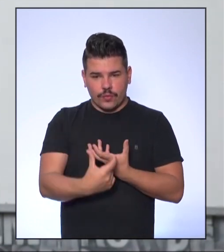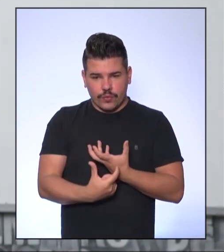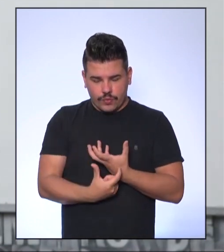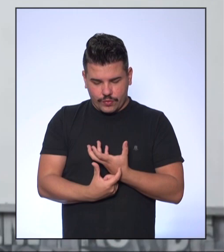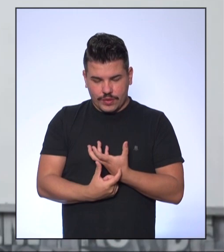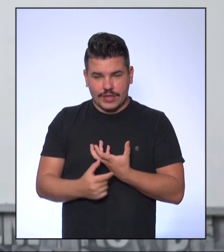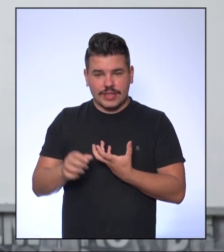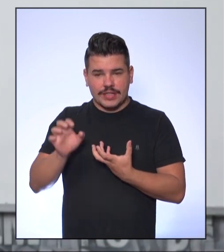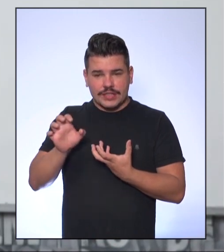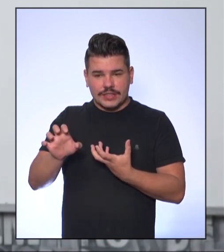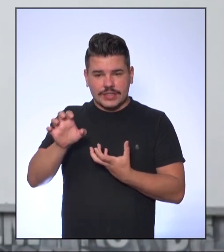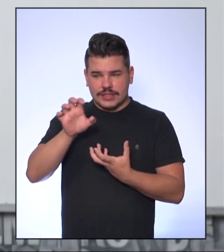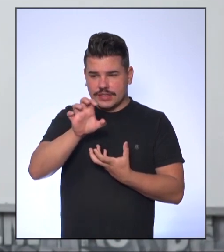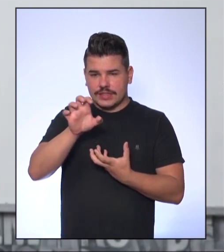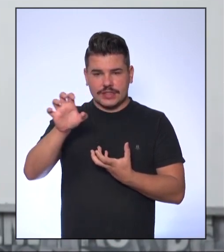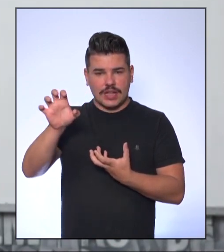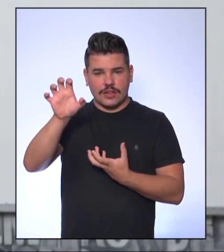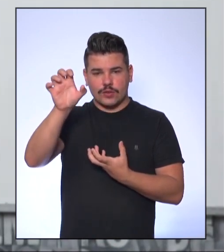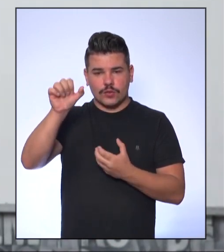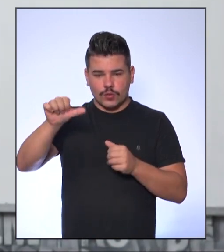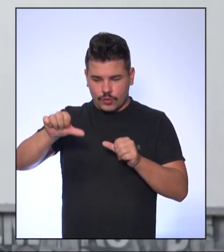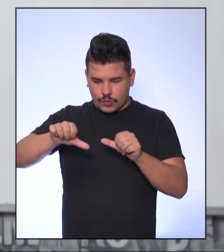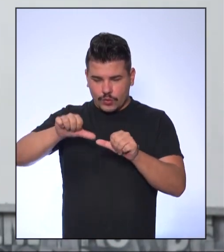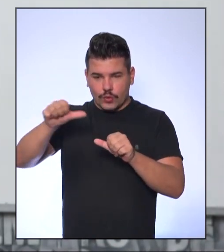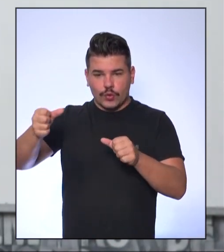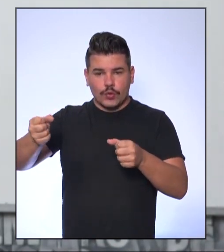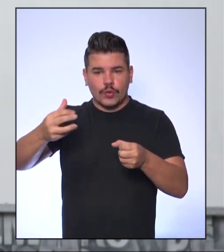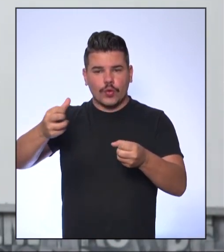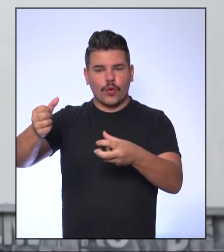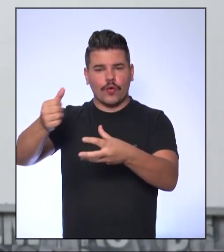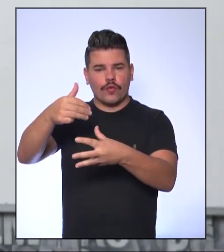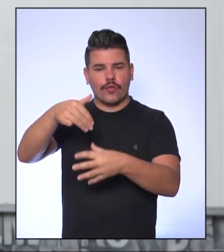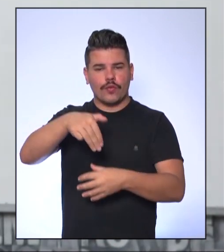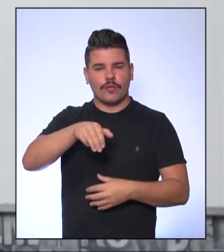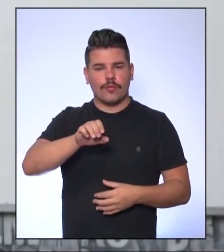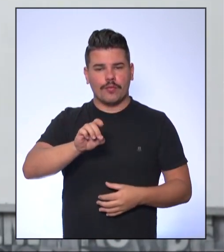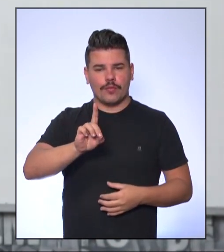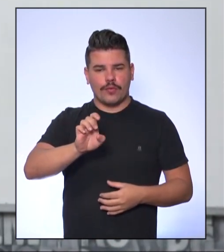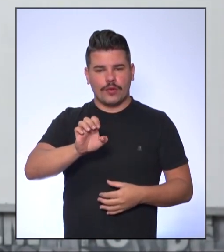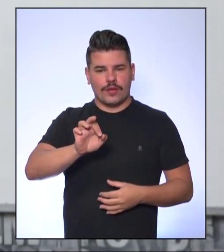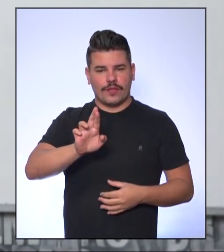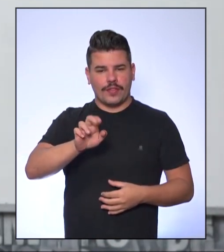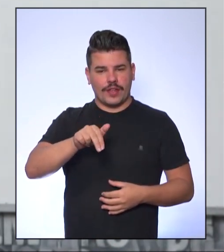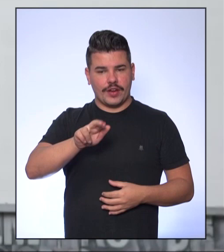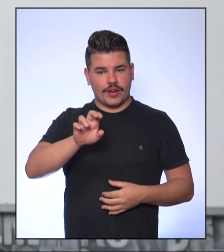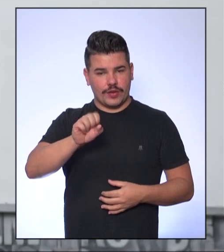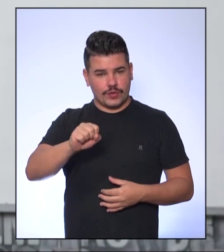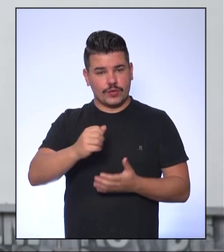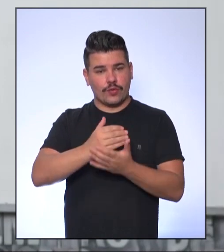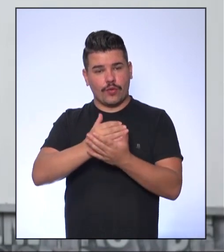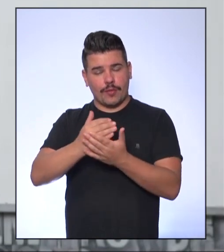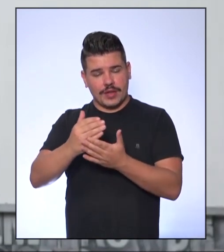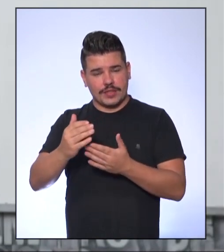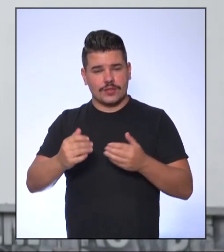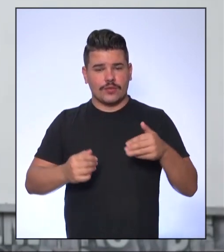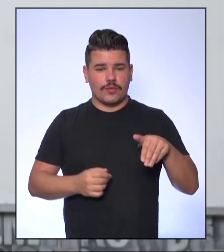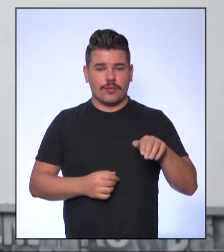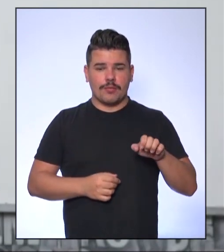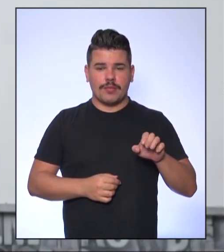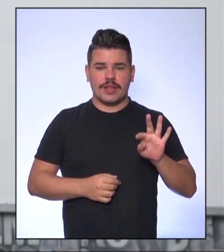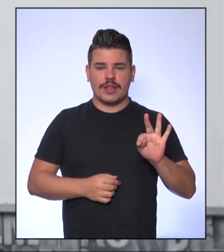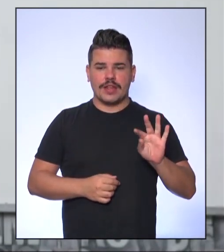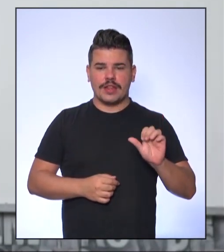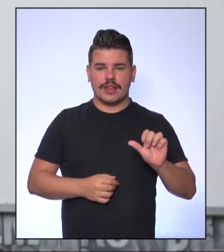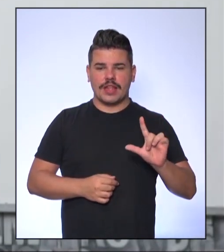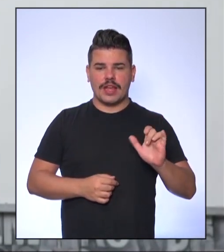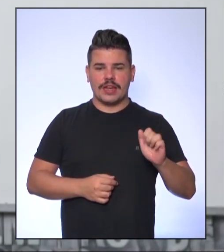modernos. E aí, dentro do mercantilismo, nós teremos o metalismo e o bulionismo, a busca por